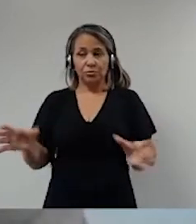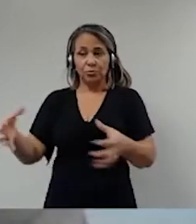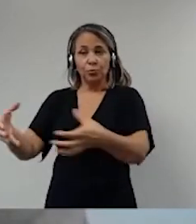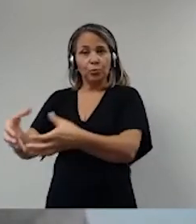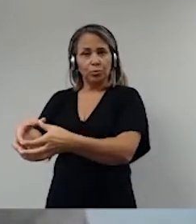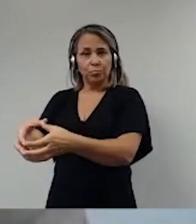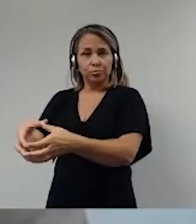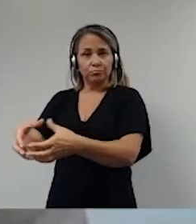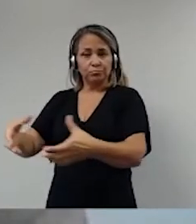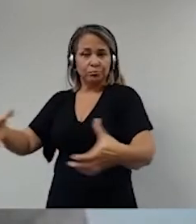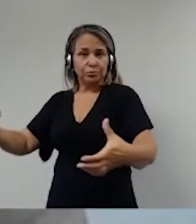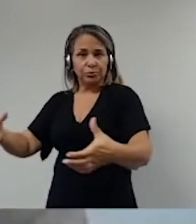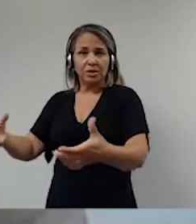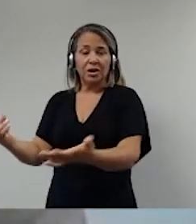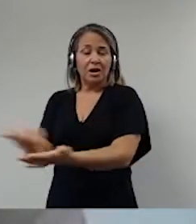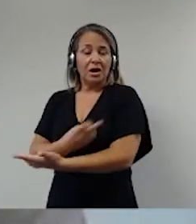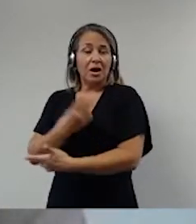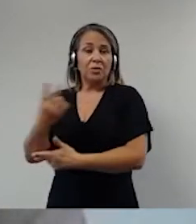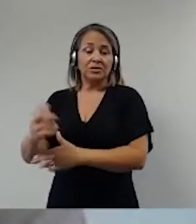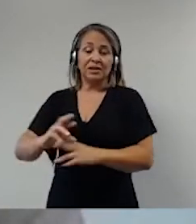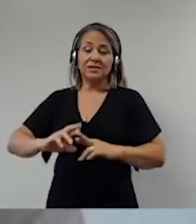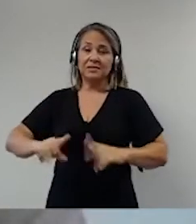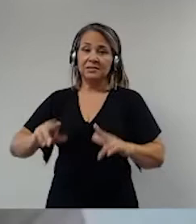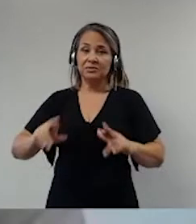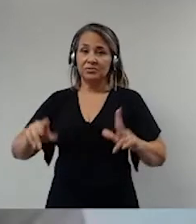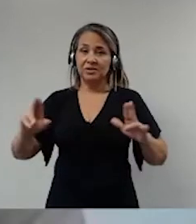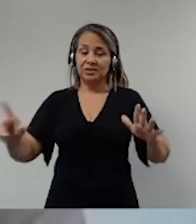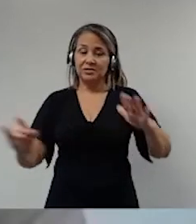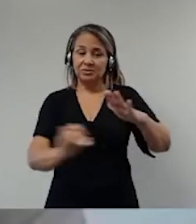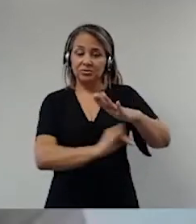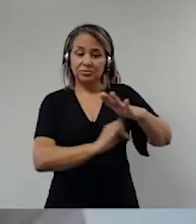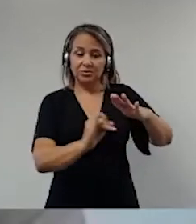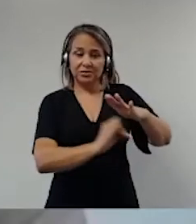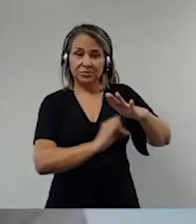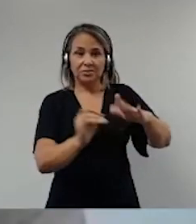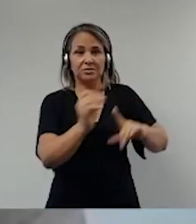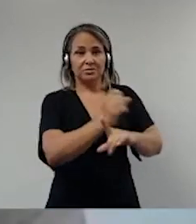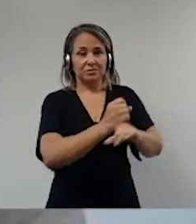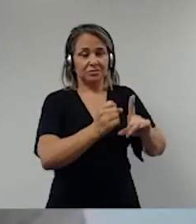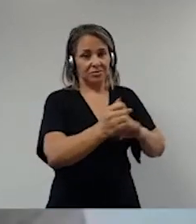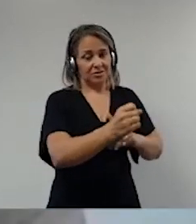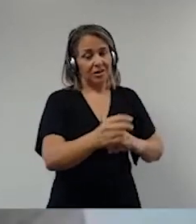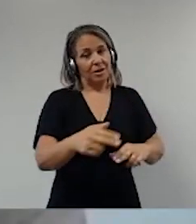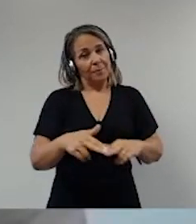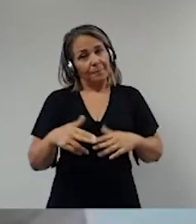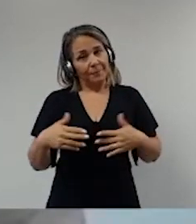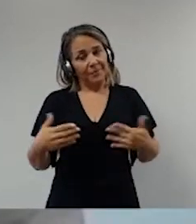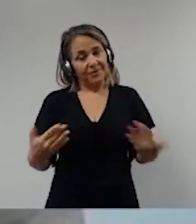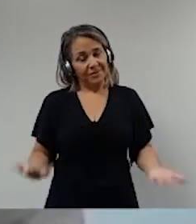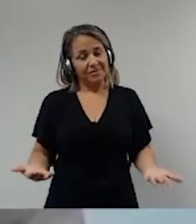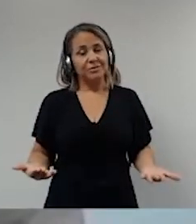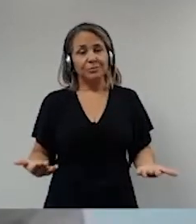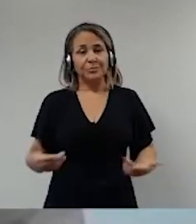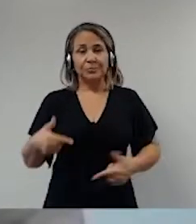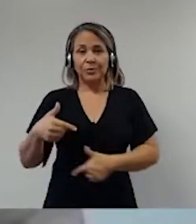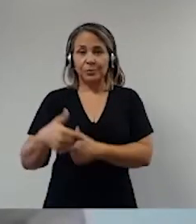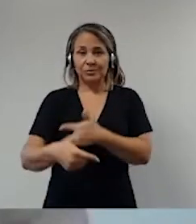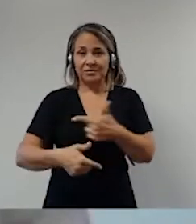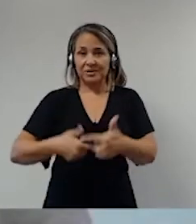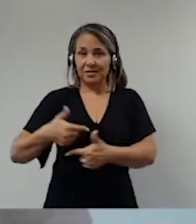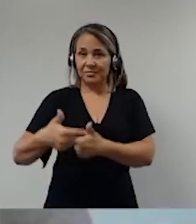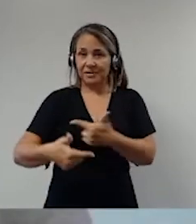coletiva. Ele ocorre nas diferentes instituições sociais. E, portanto, as